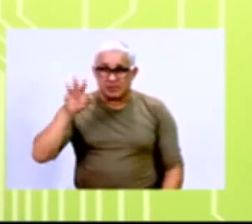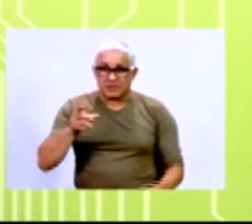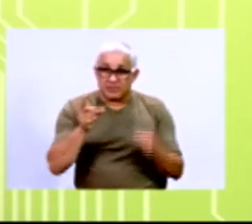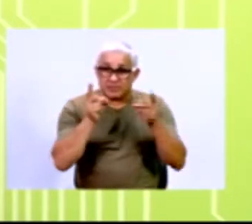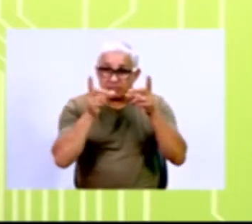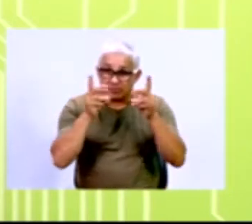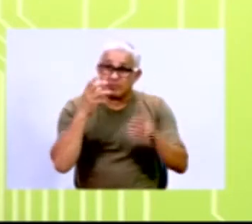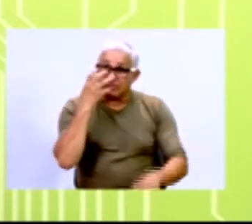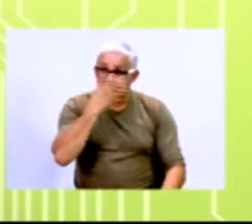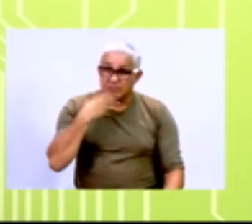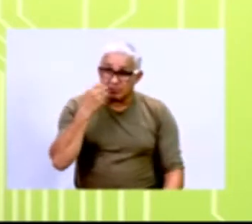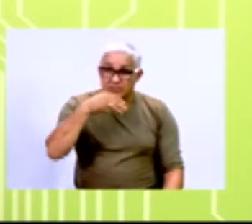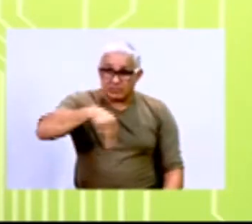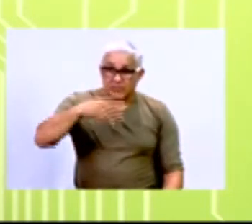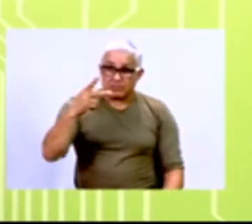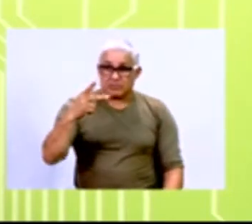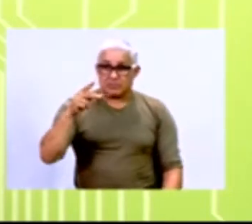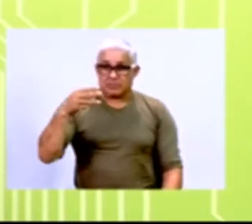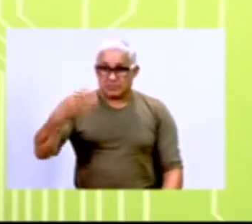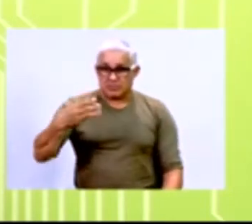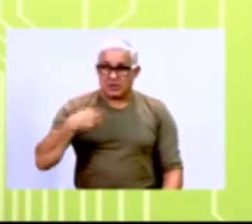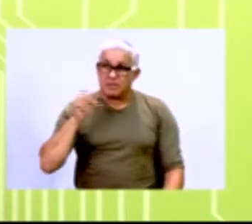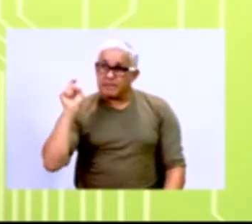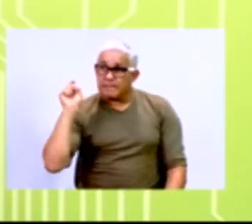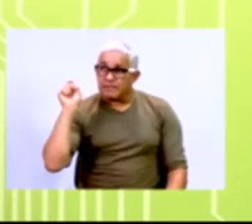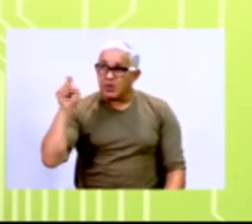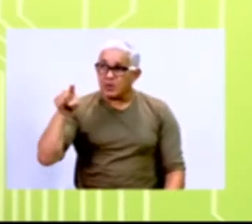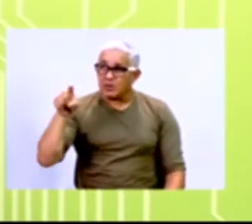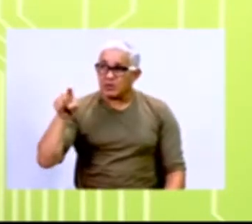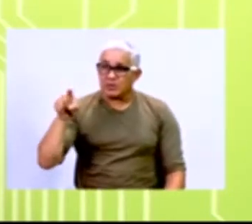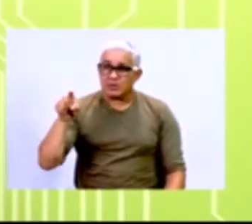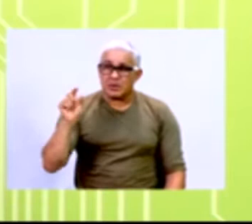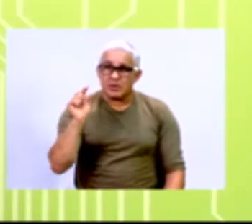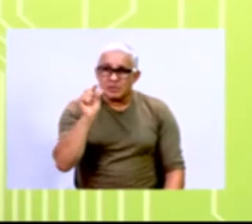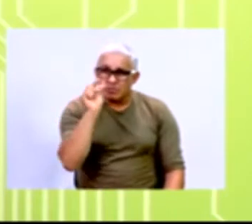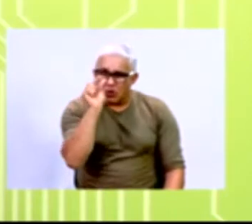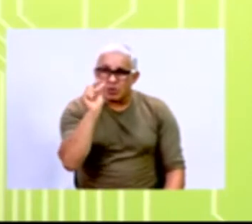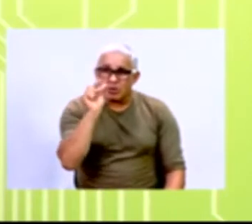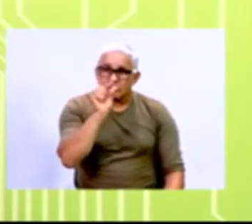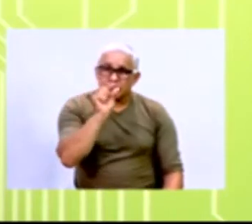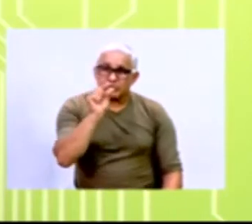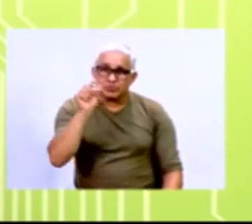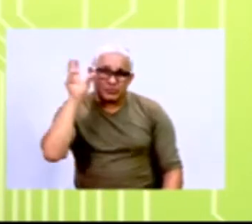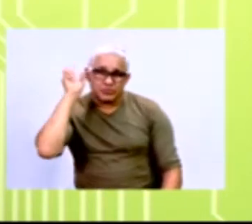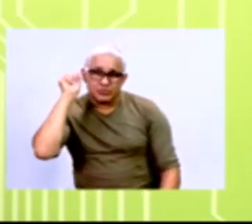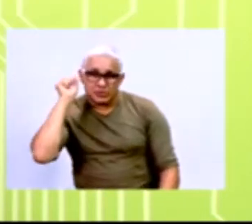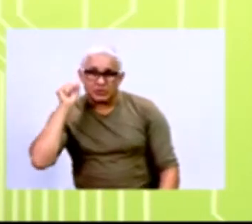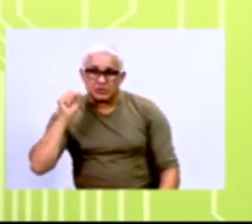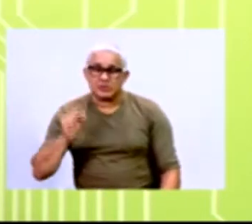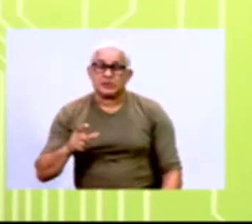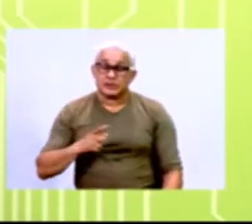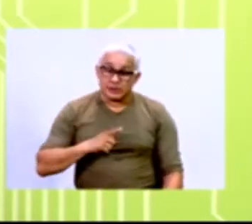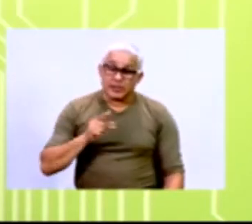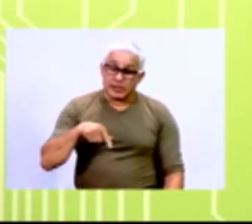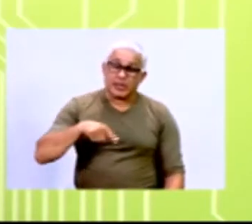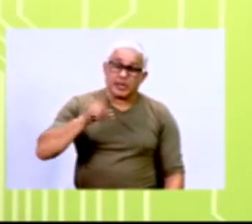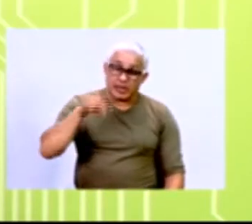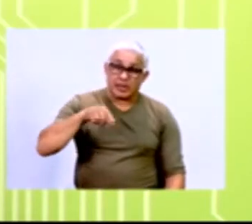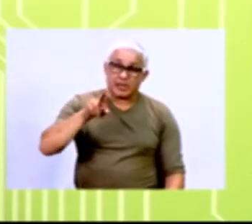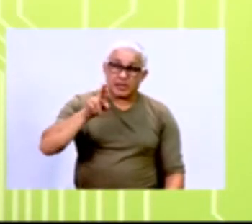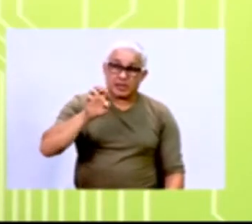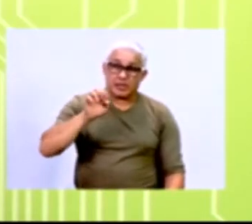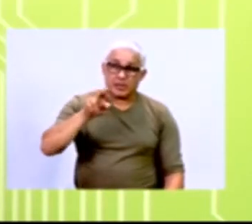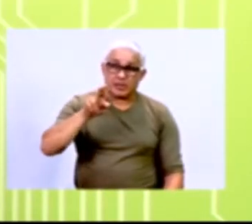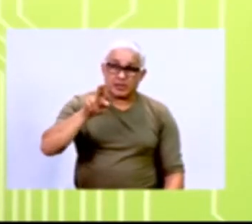música, né? Vendem MP3, que você clica lá para tocar um pedacinho da música. Então, tudo isso são recursos de